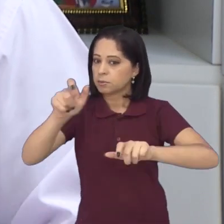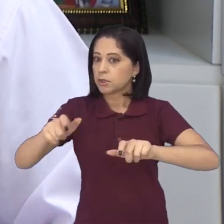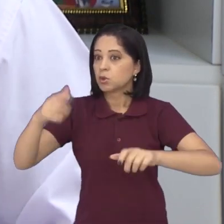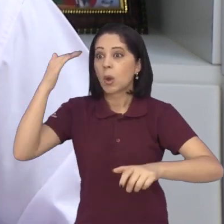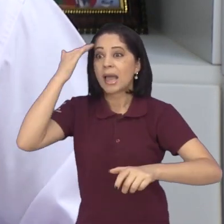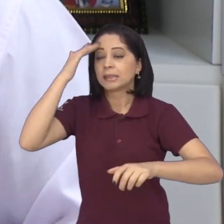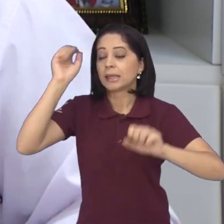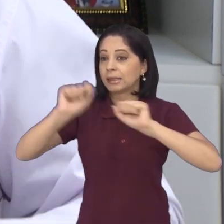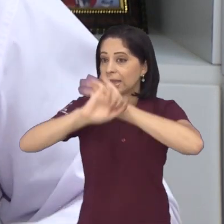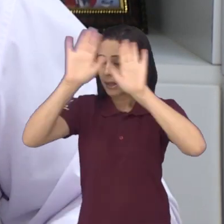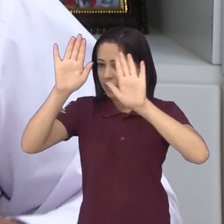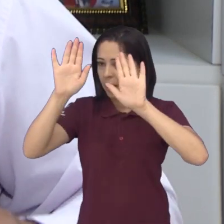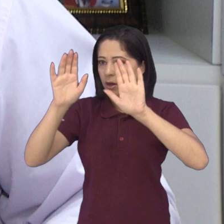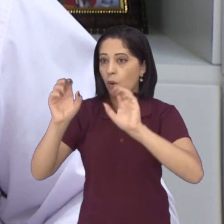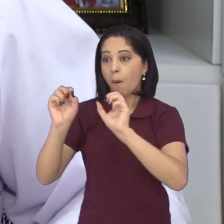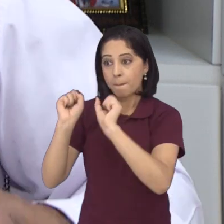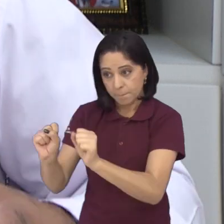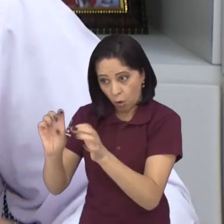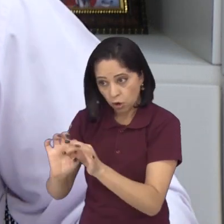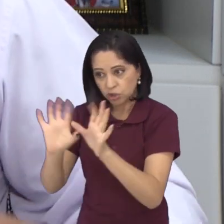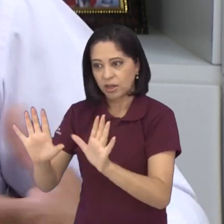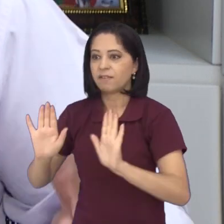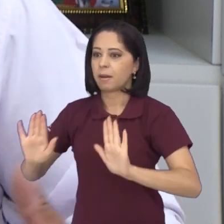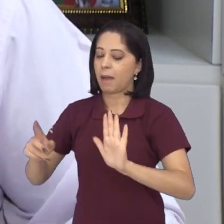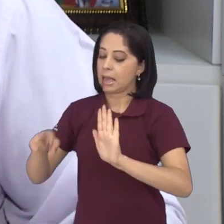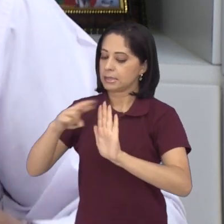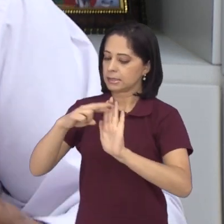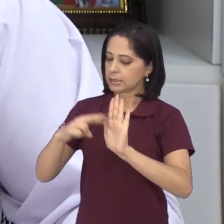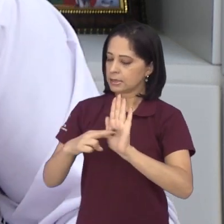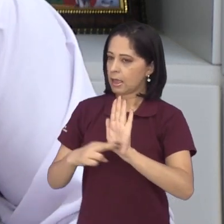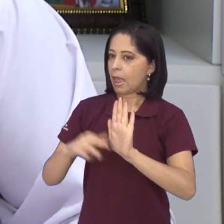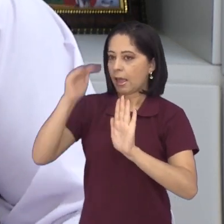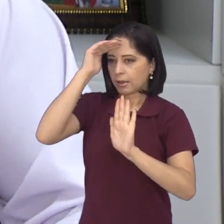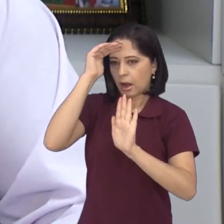essa noção de que tudo pode, mas dentro de uma regra,